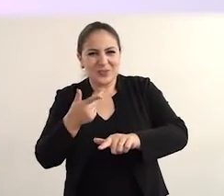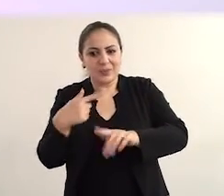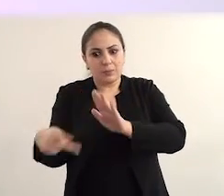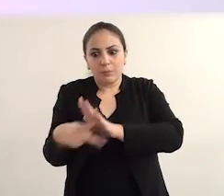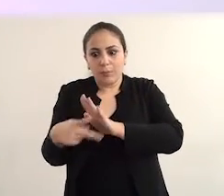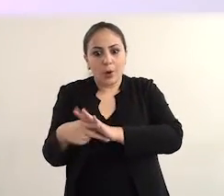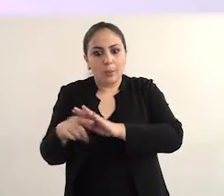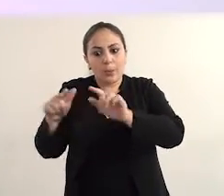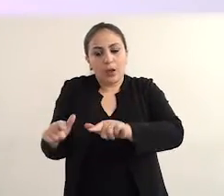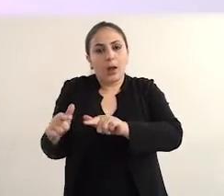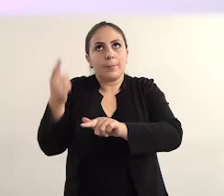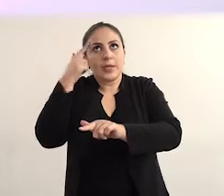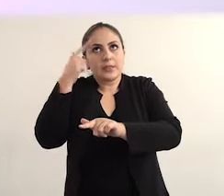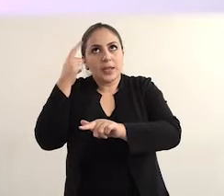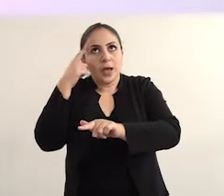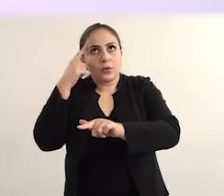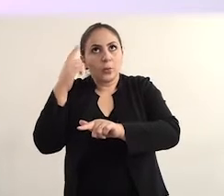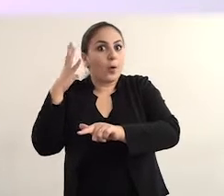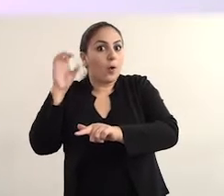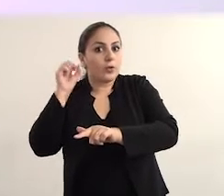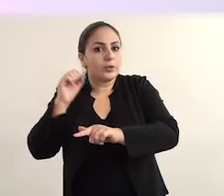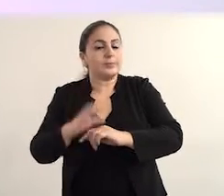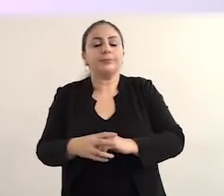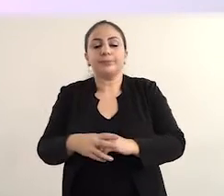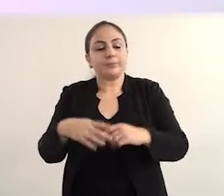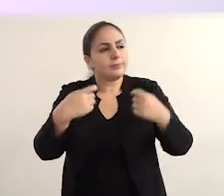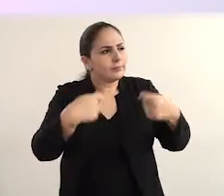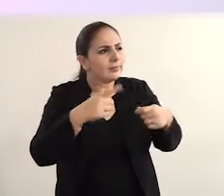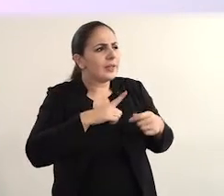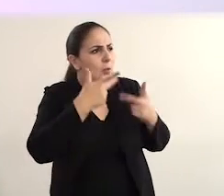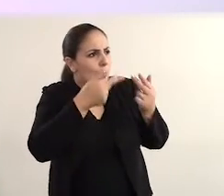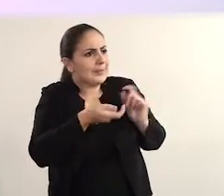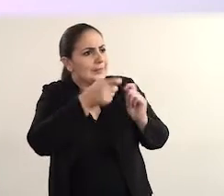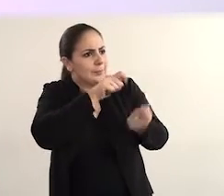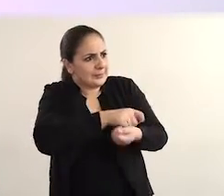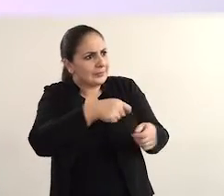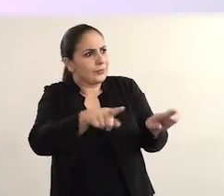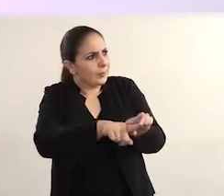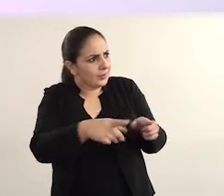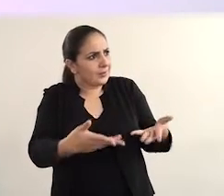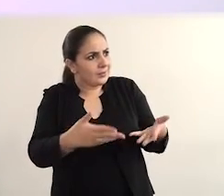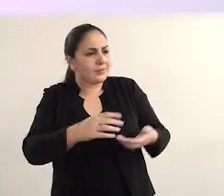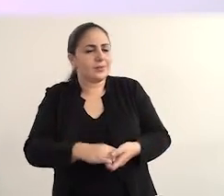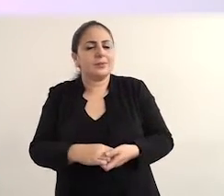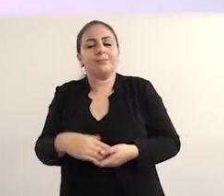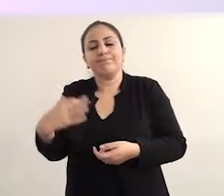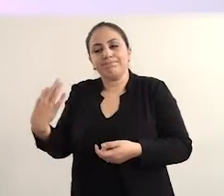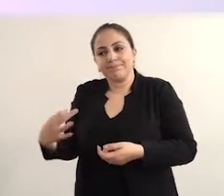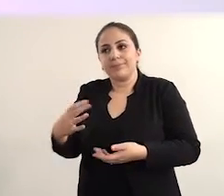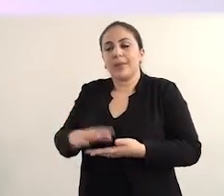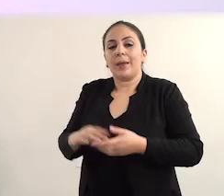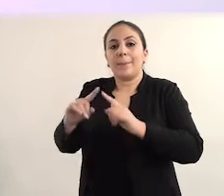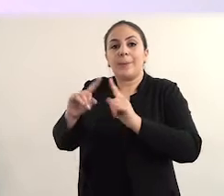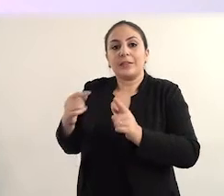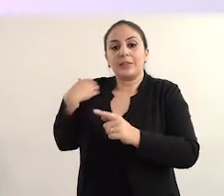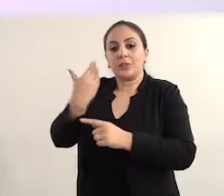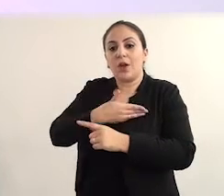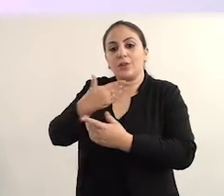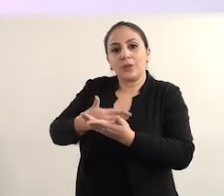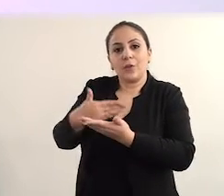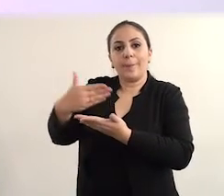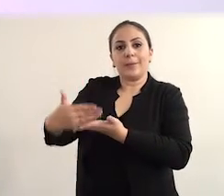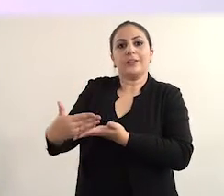para ouvintes, Teve né? que fazer uma adaptação, outra adaptação ali. Exatamente. Então, dali a gente começou a passar